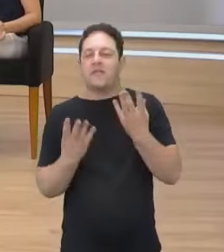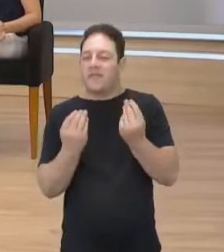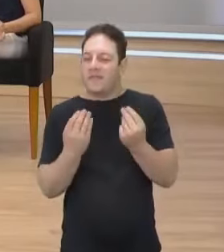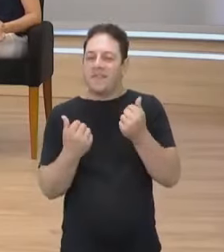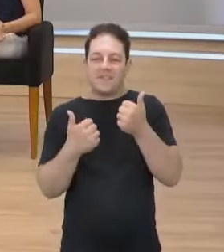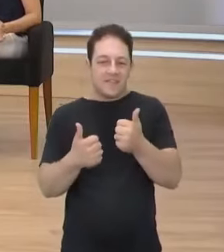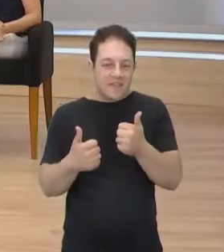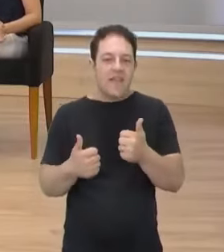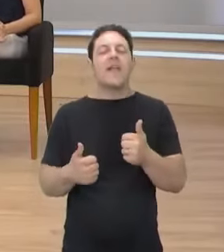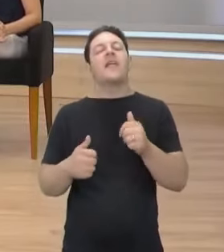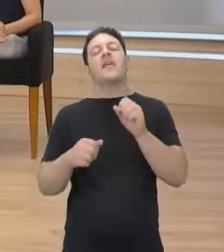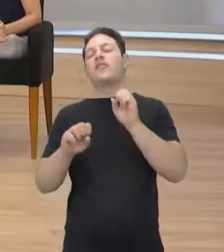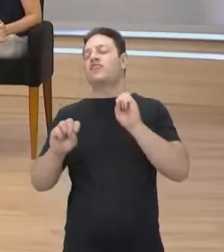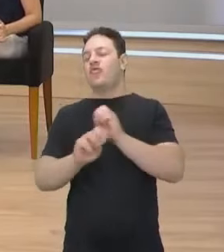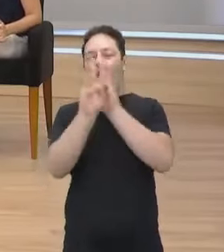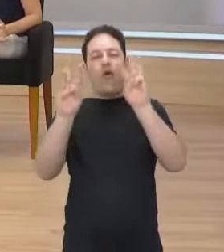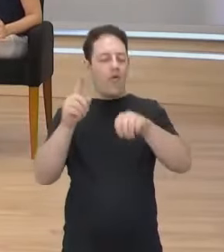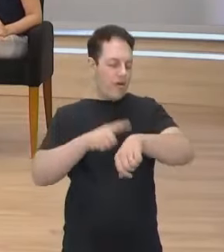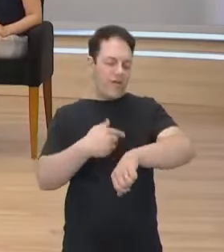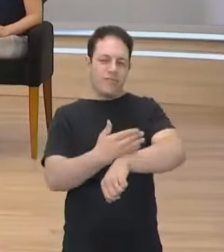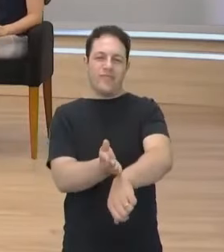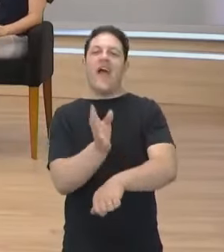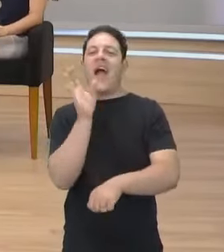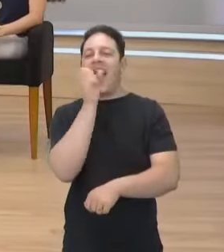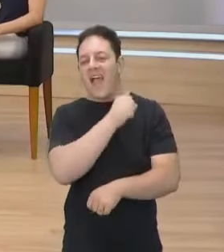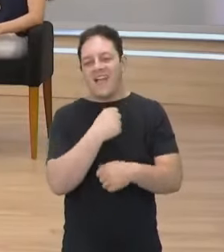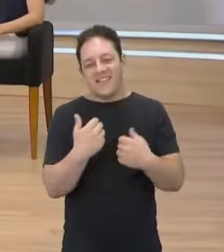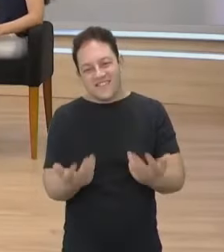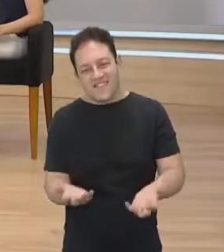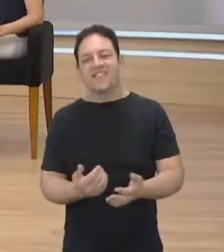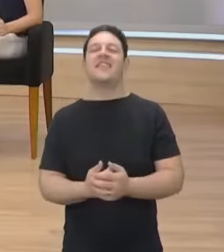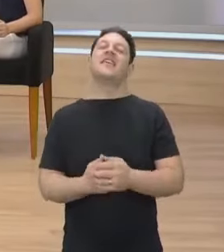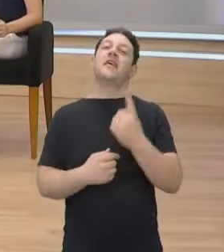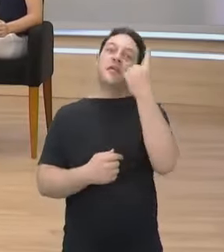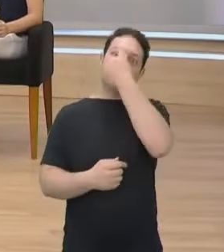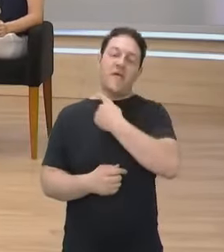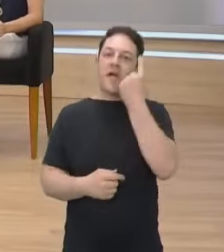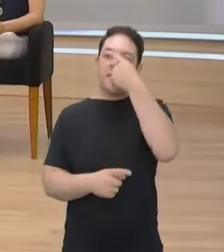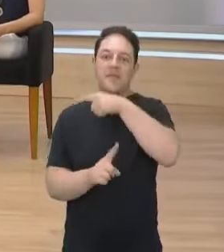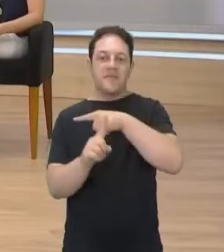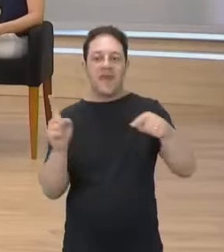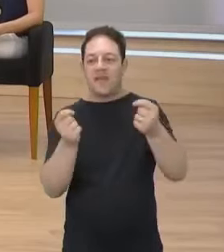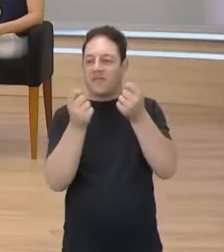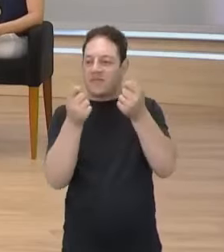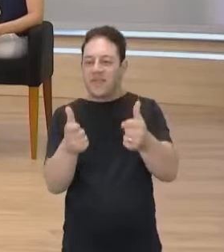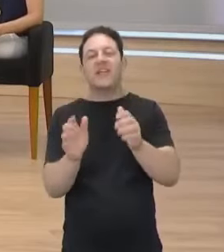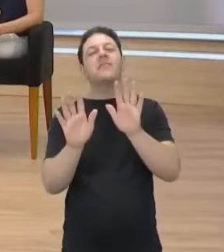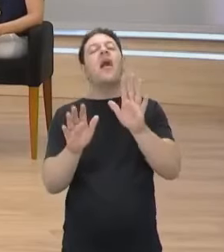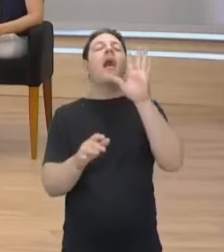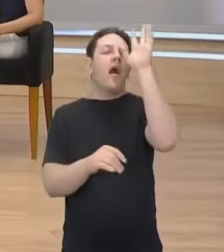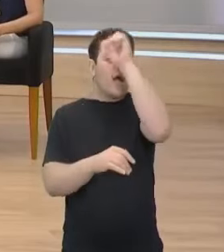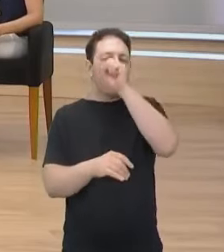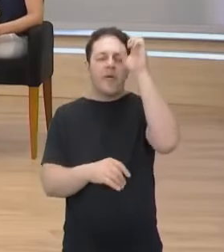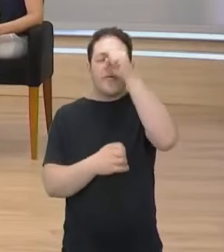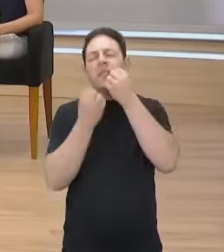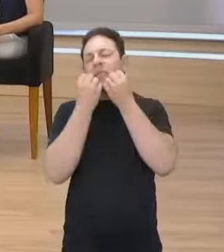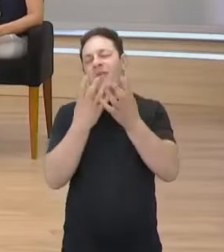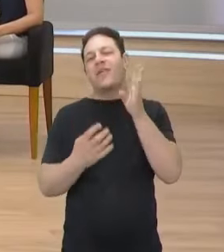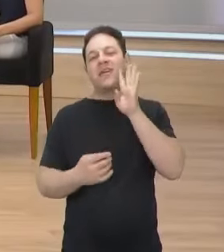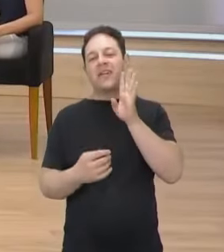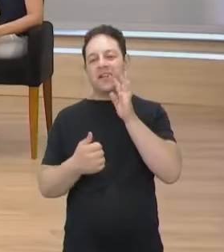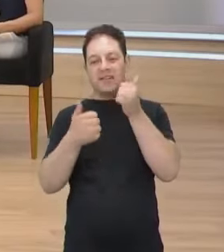aqui. Show, passou super rápido. Que bom, que bom. 1h30, assim, ó, foi rapidinho, mas foi um conhecimento muito